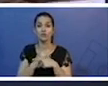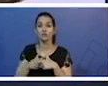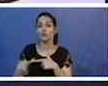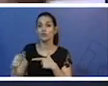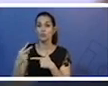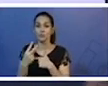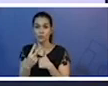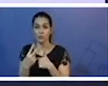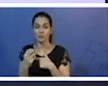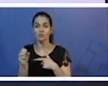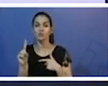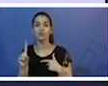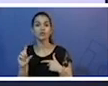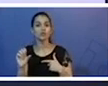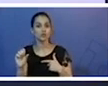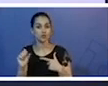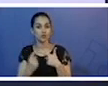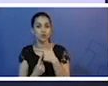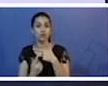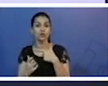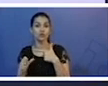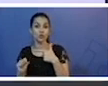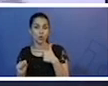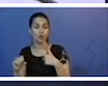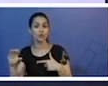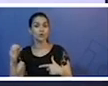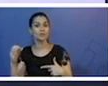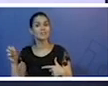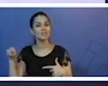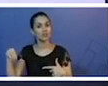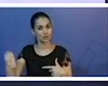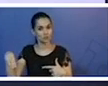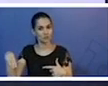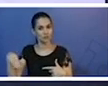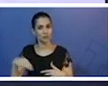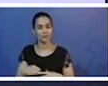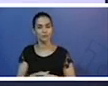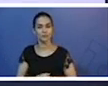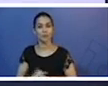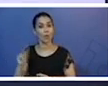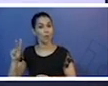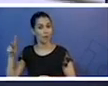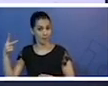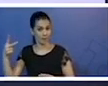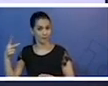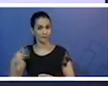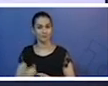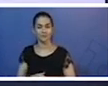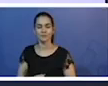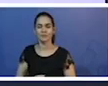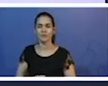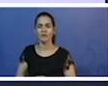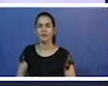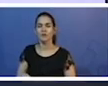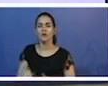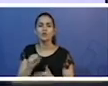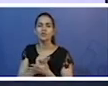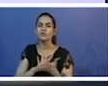18, ok? 18 centímetros quadrado. E o item C.